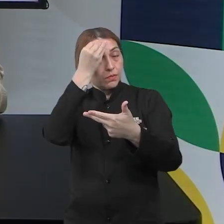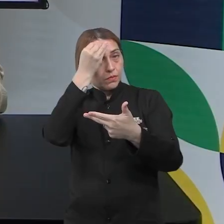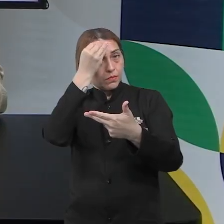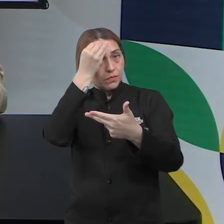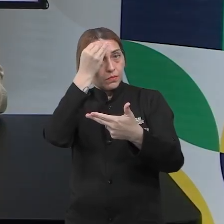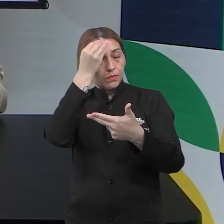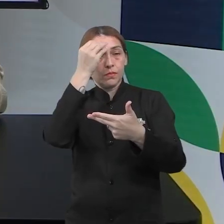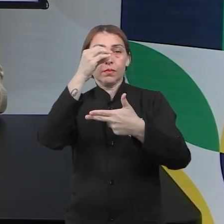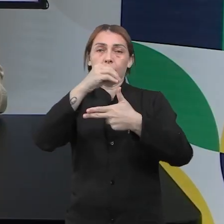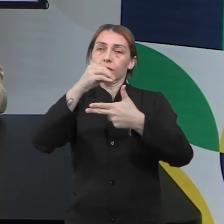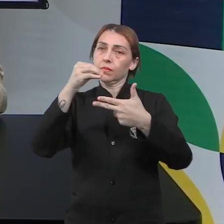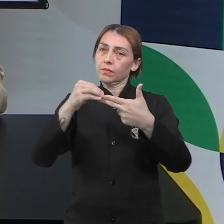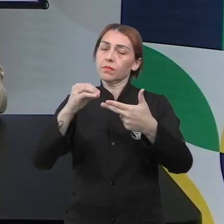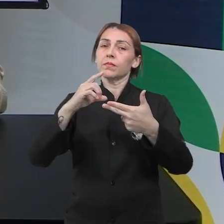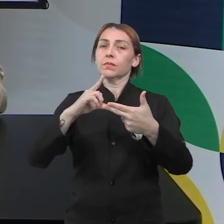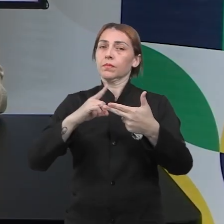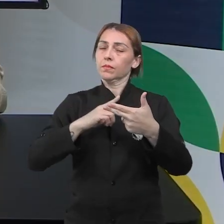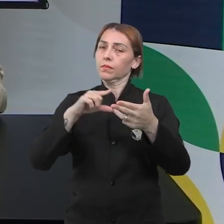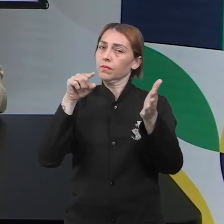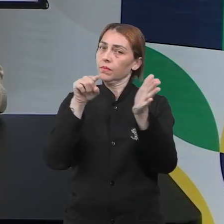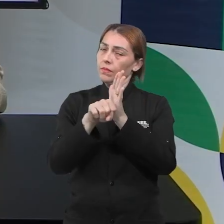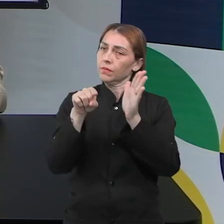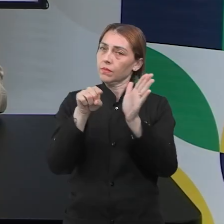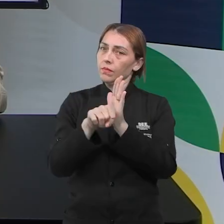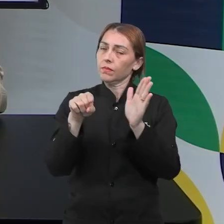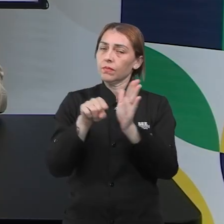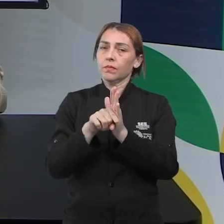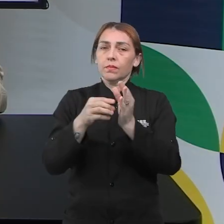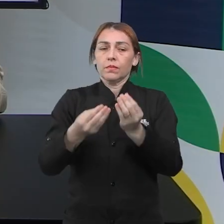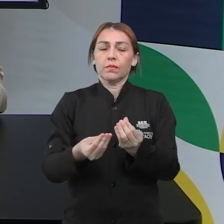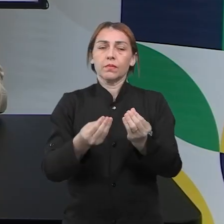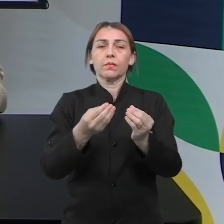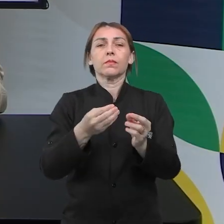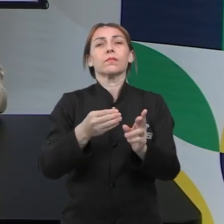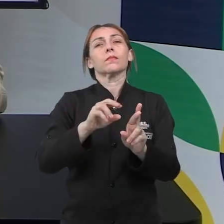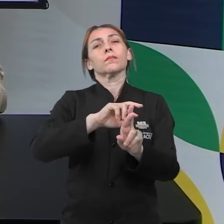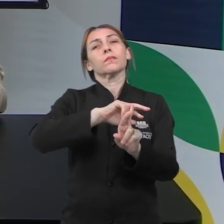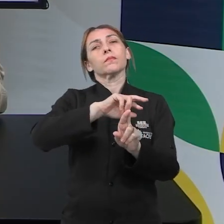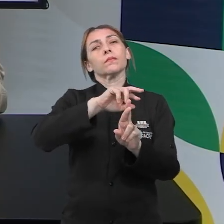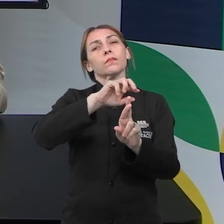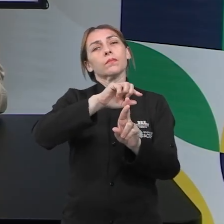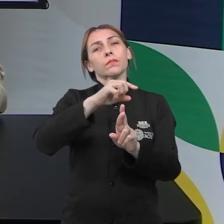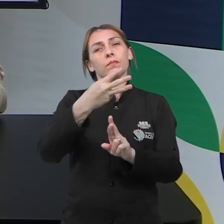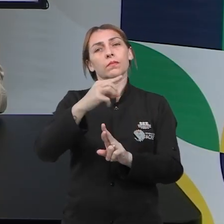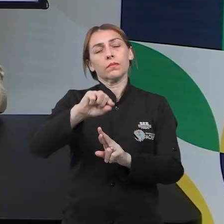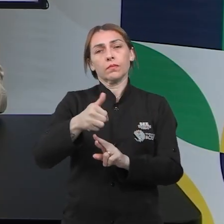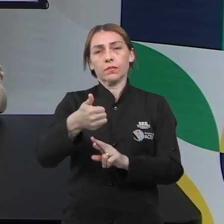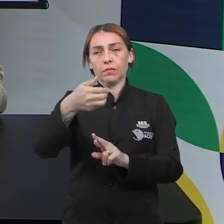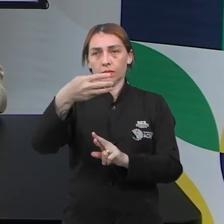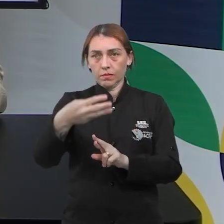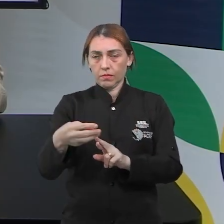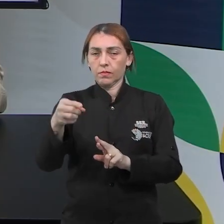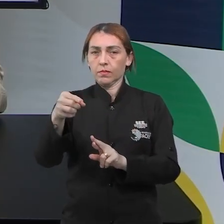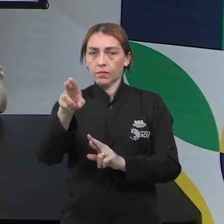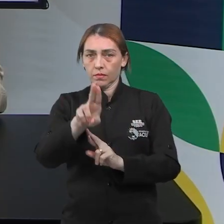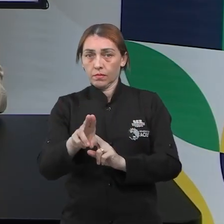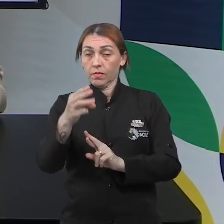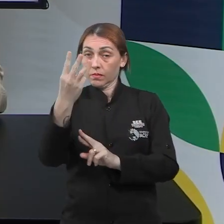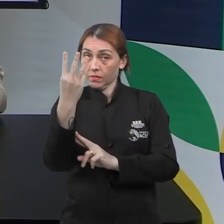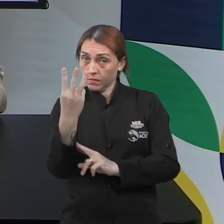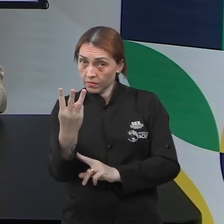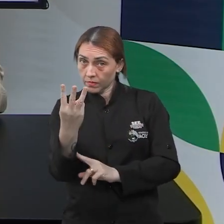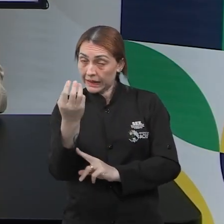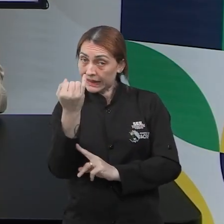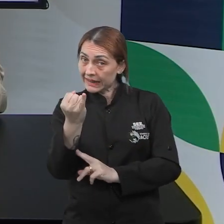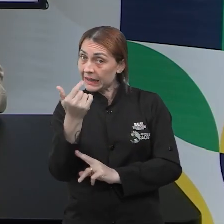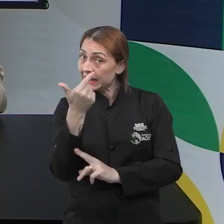Toda vez que o Enem te cobrar uma questão onde ele não atribuir 3,14 para o valor de π, você vai usar 3. Escute